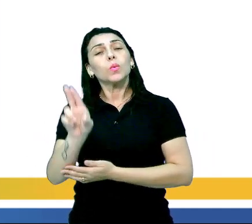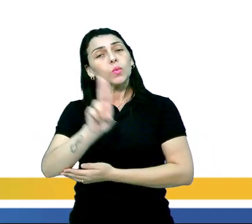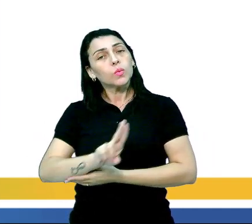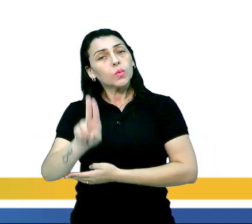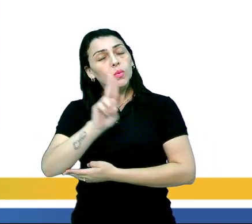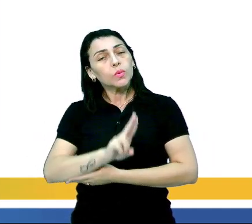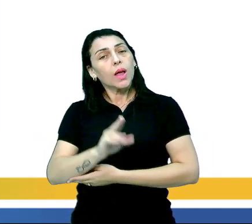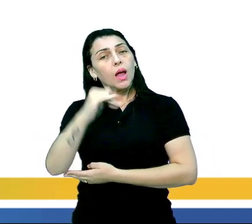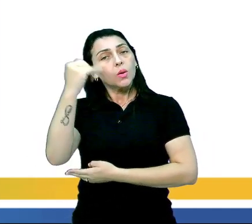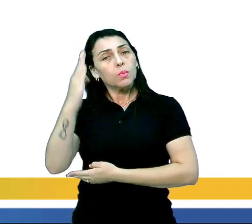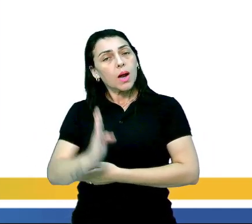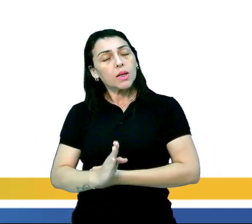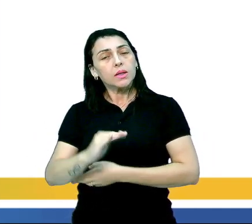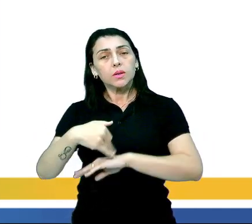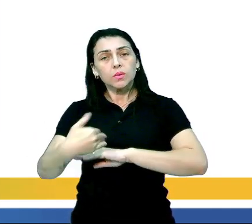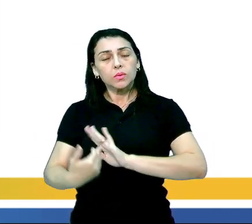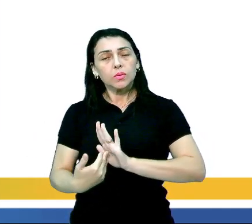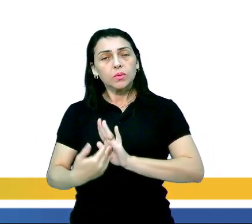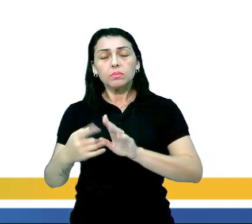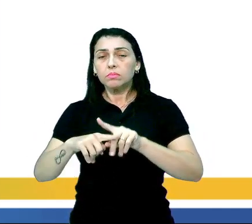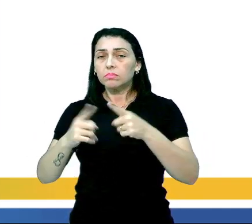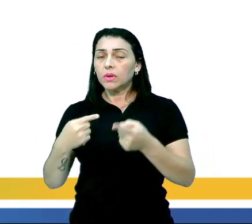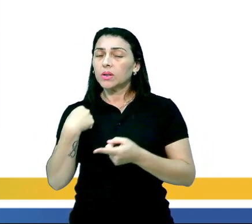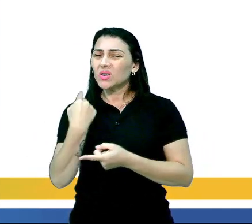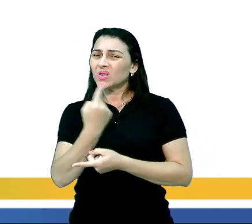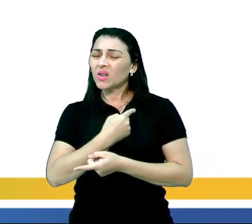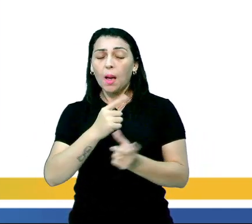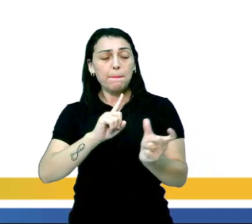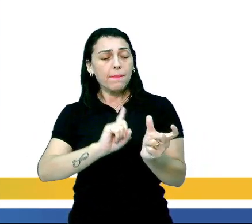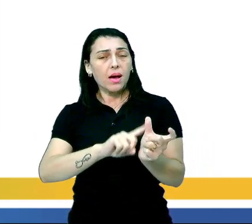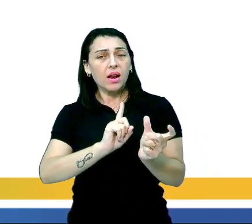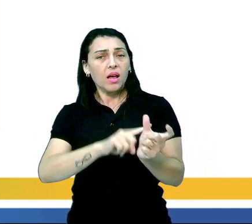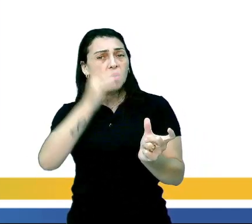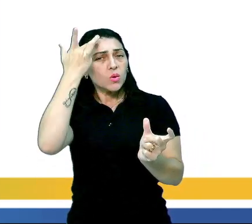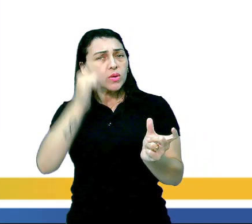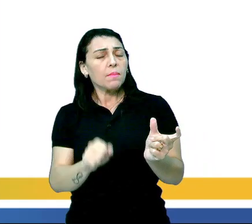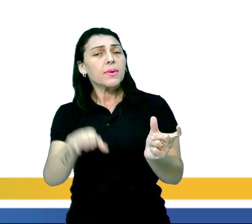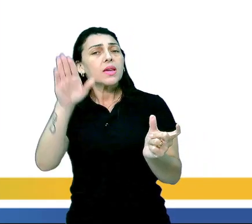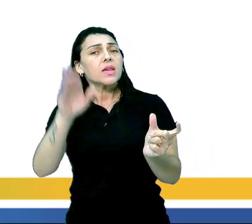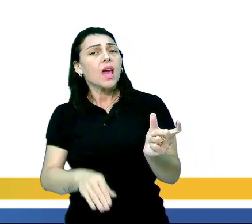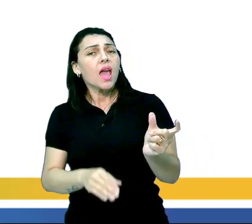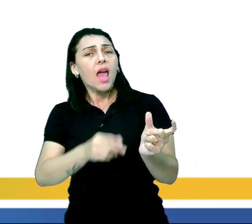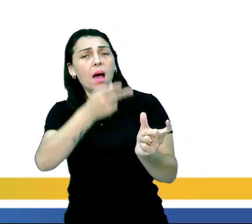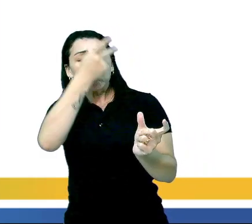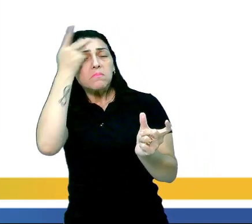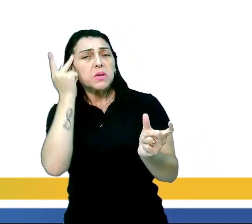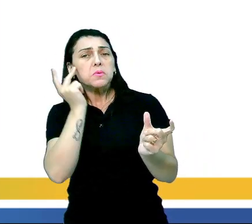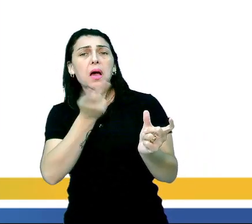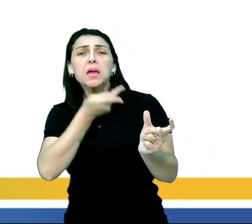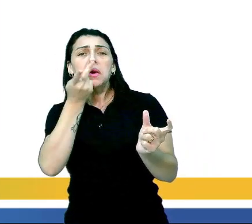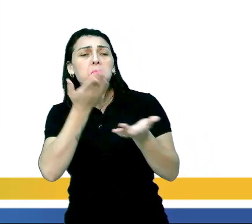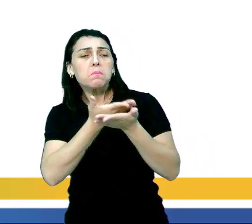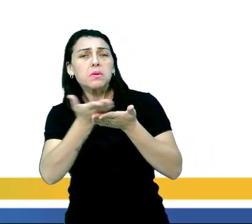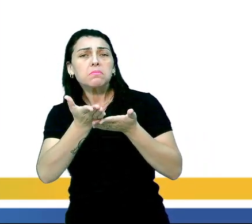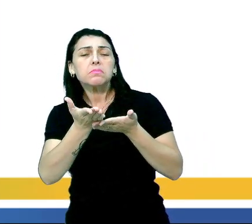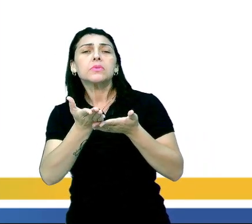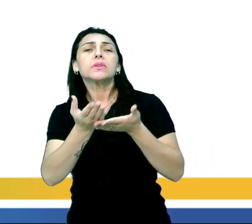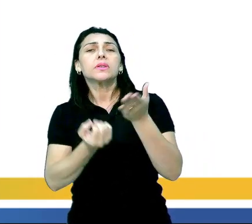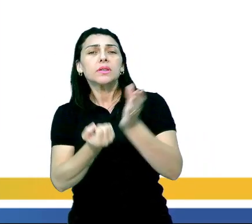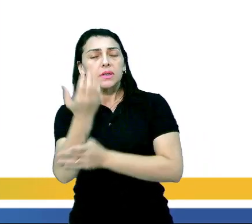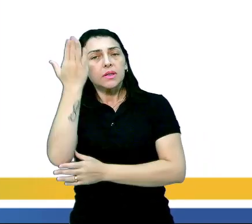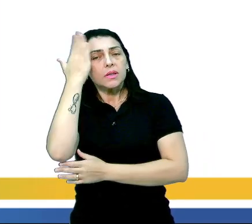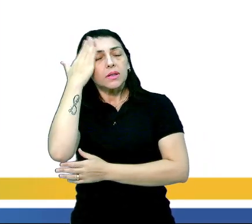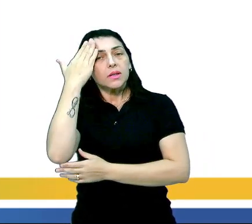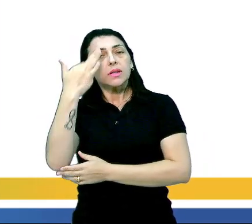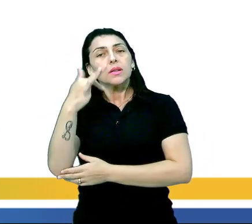usada quase no Brasil inteiro, mas a gente muitas vezes não sabe quem é o seu autor. Alguns sabem que é